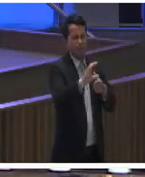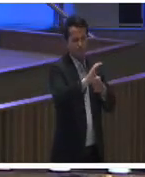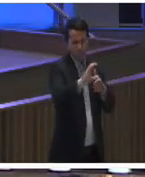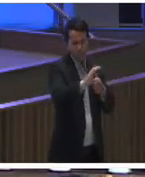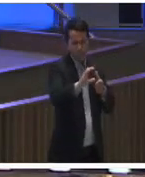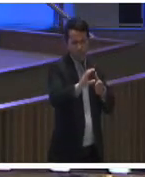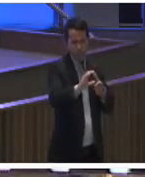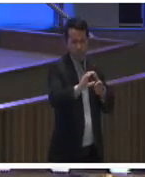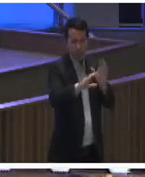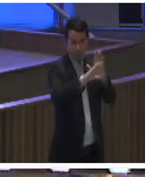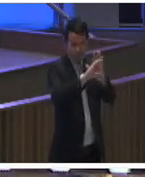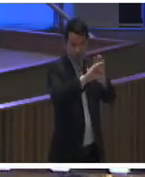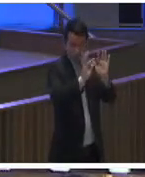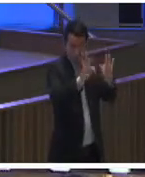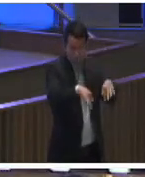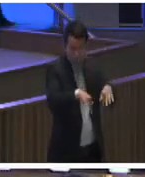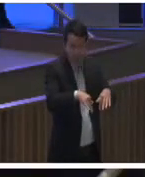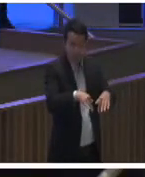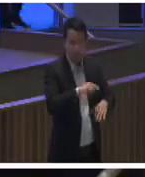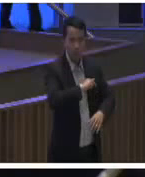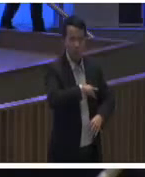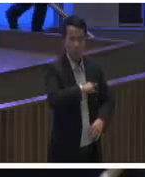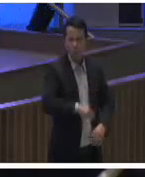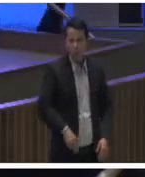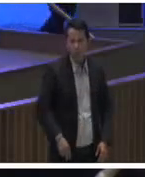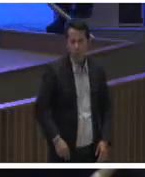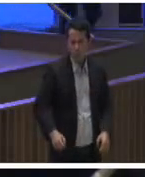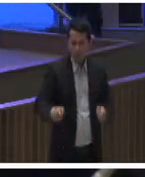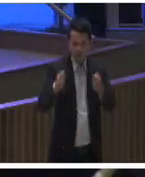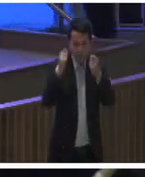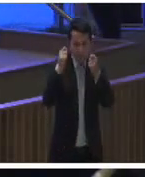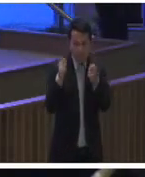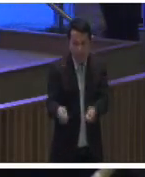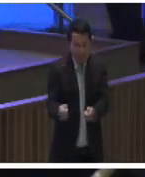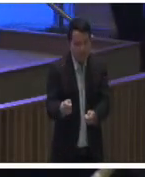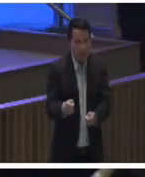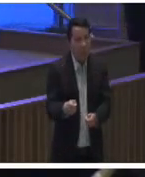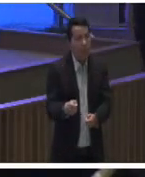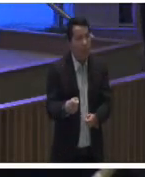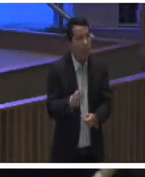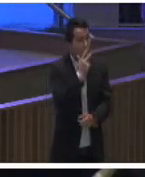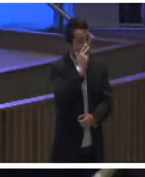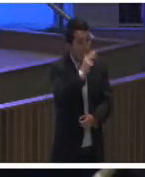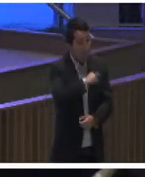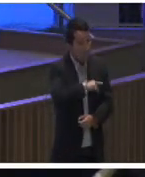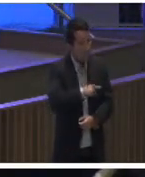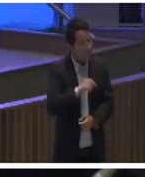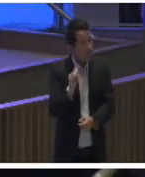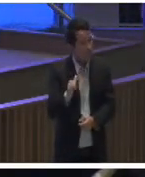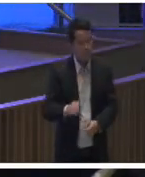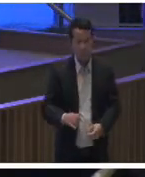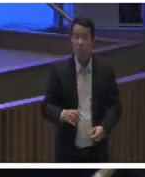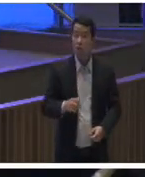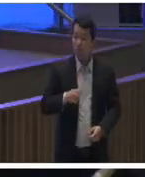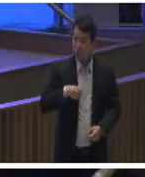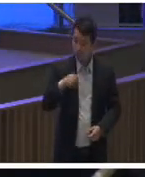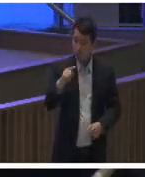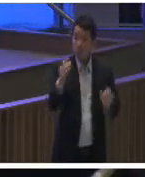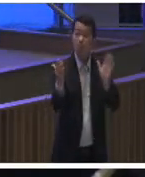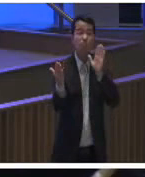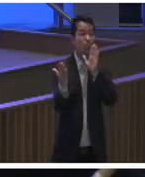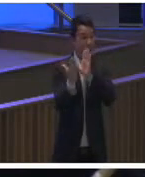vai tratar de questões e dizer como ele vai agir quando estiver ali naquela igreja. E